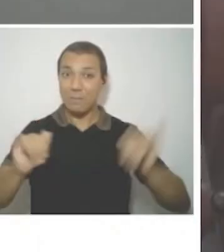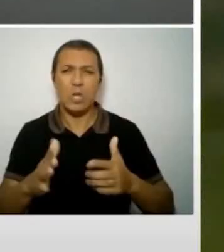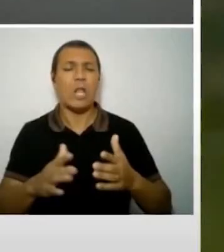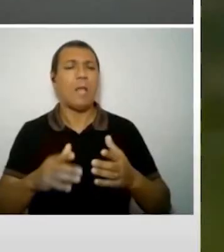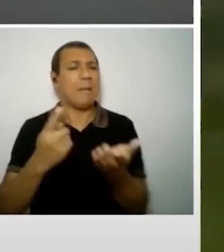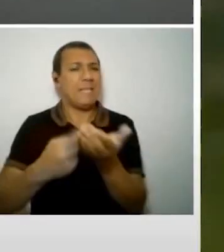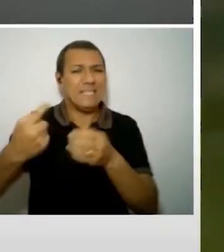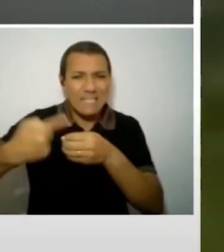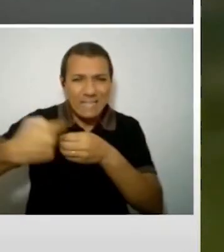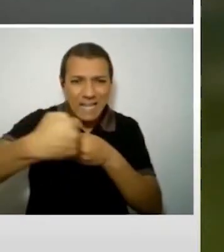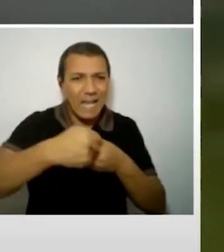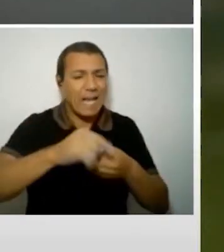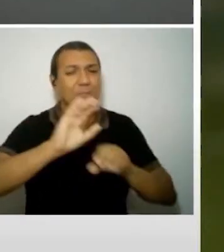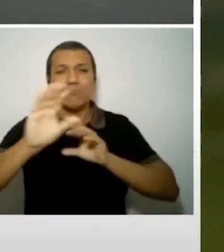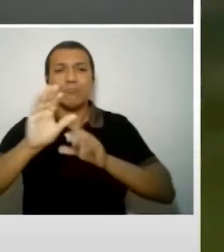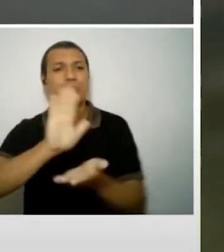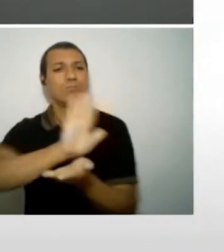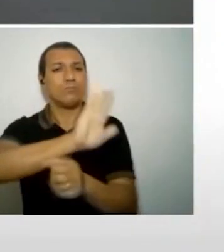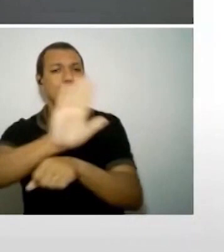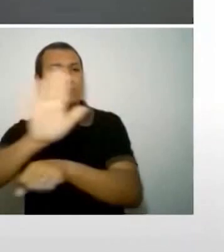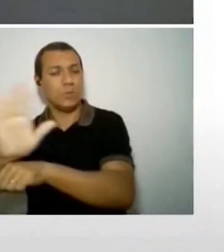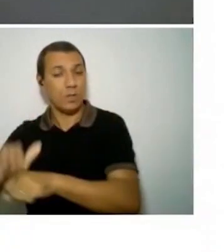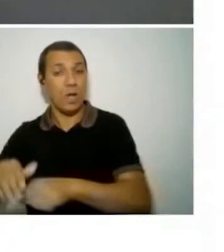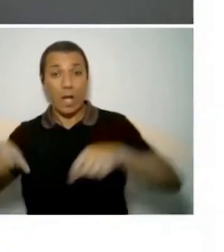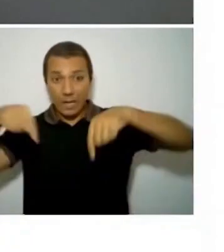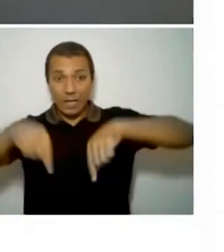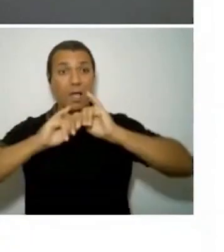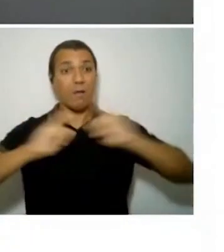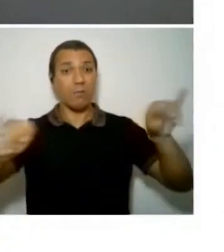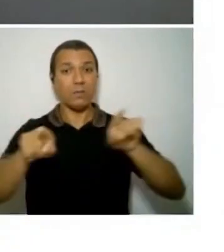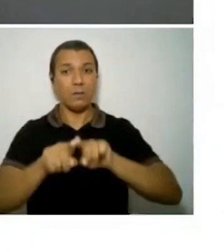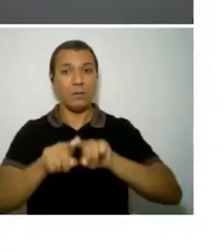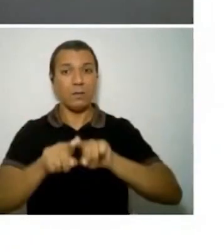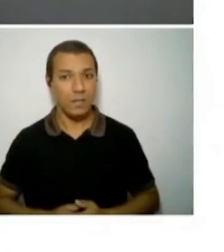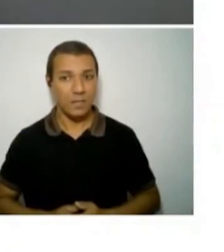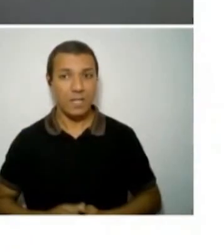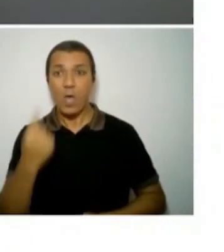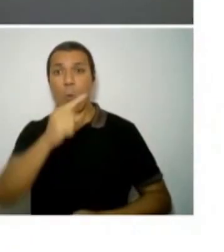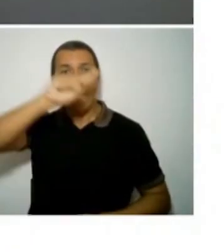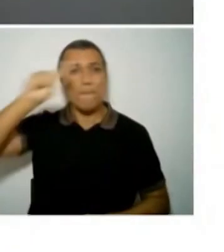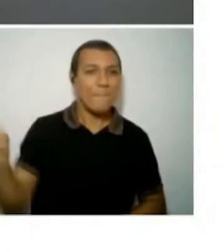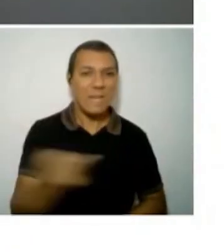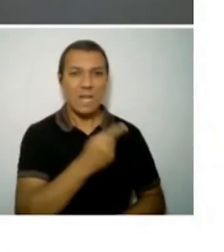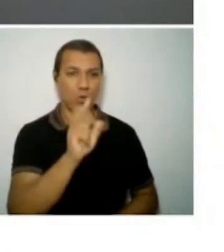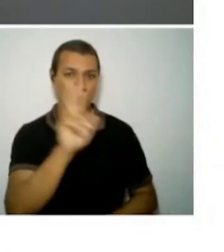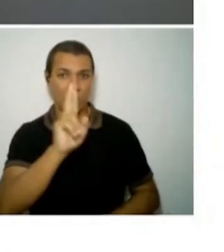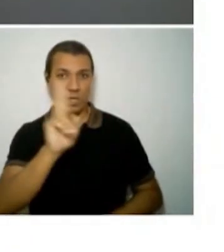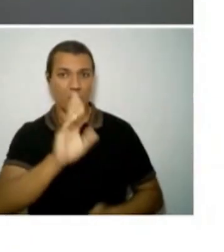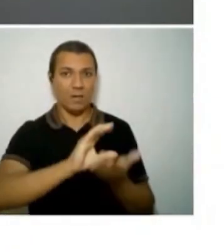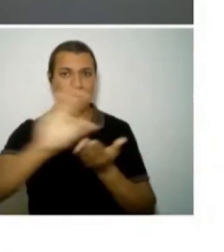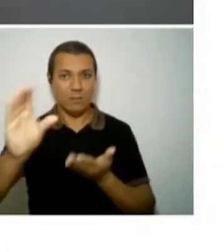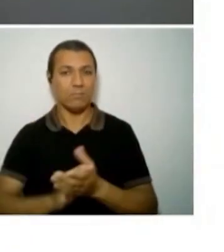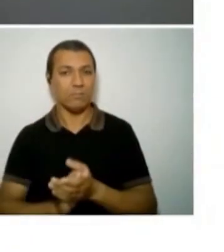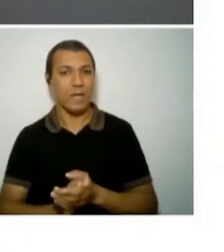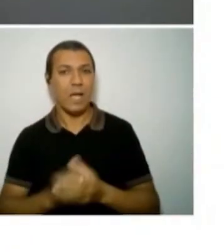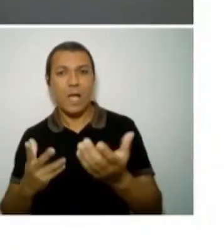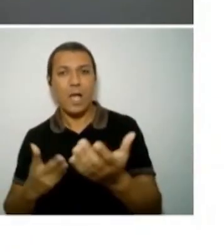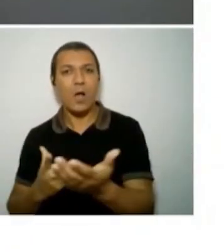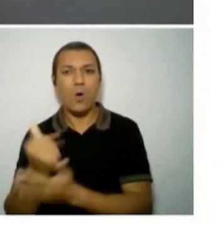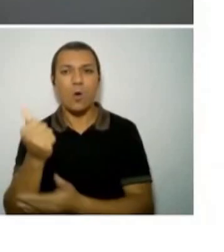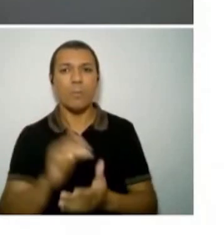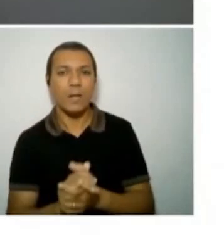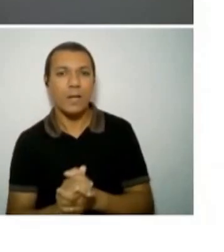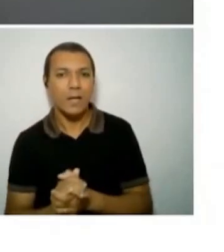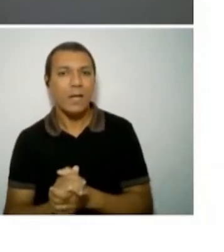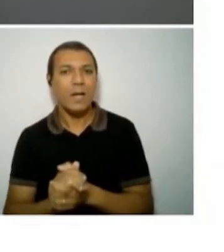para hospitais anunciamos aqui novas ações a gente tem R 1 milhão de reais sendo disponibilizados em 100 câmaras eh frias para para